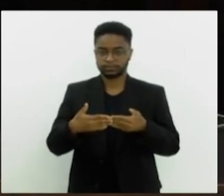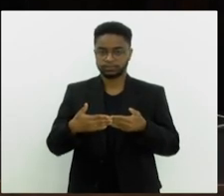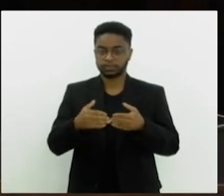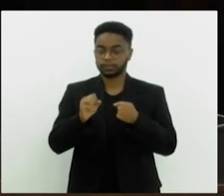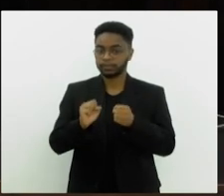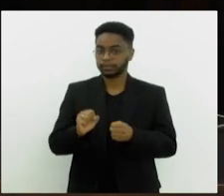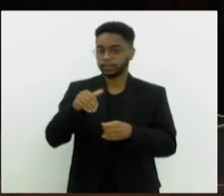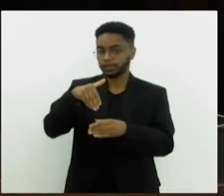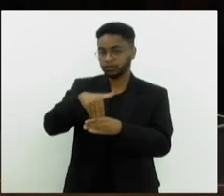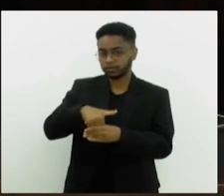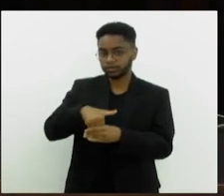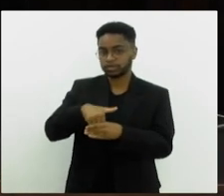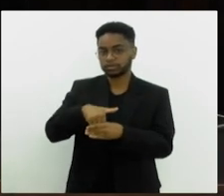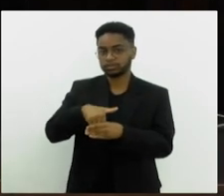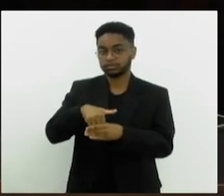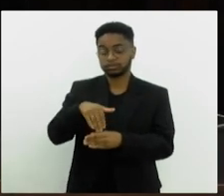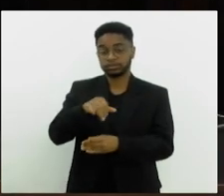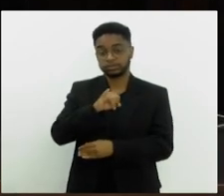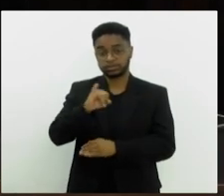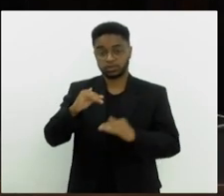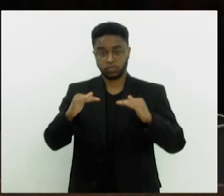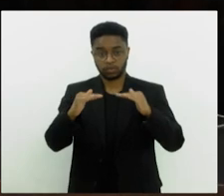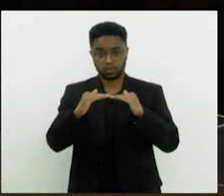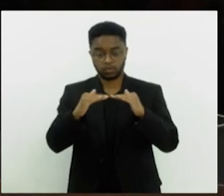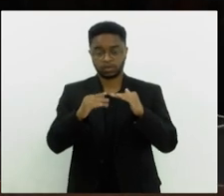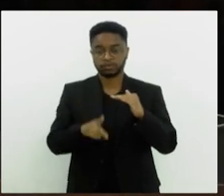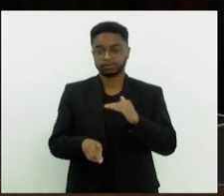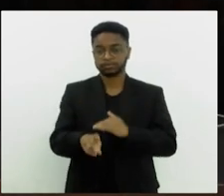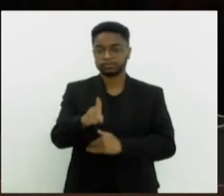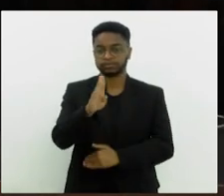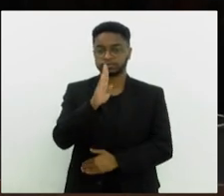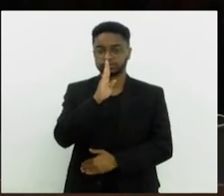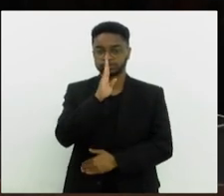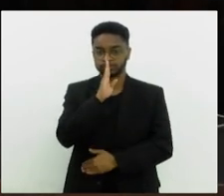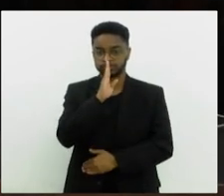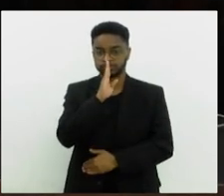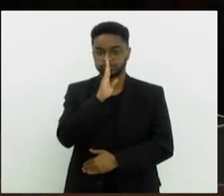em votação, senhores que aprovam, permaneçam como estão.